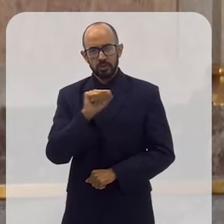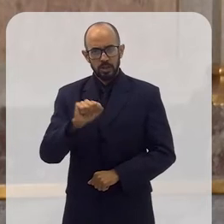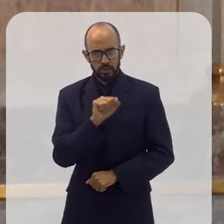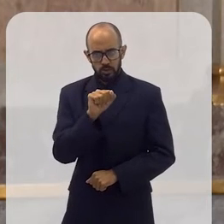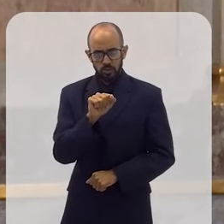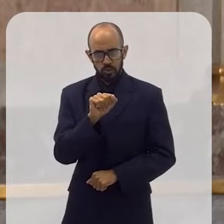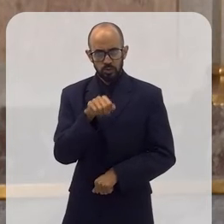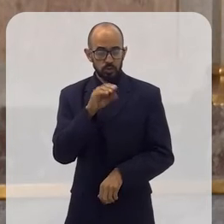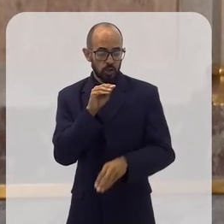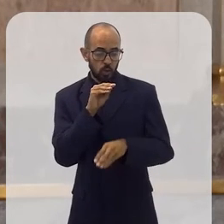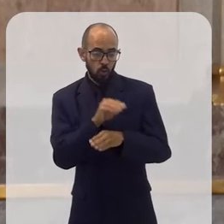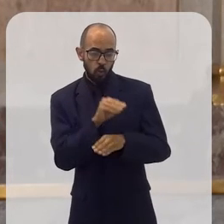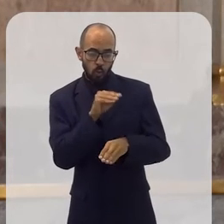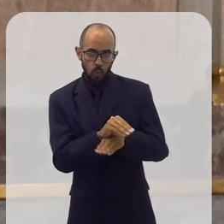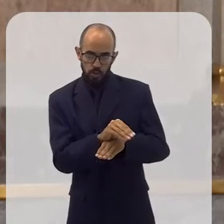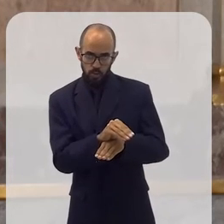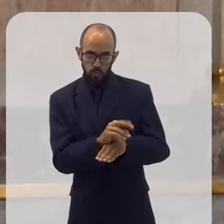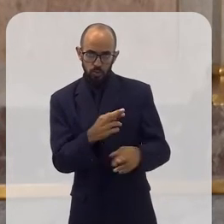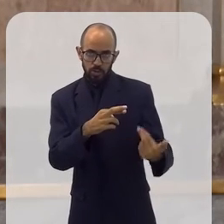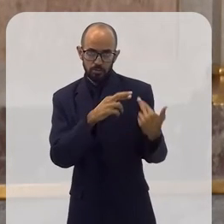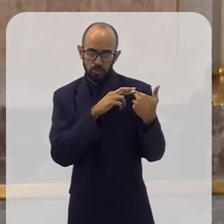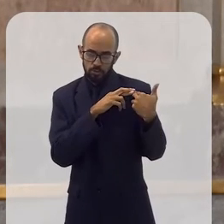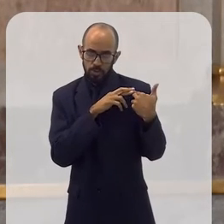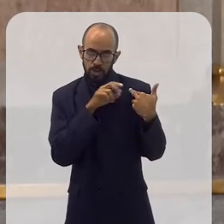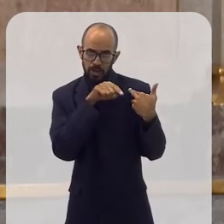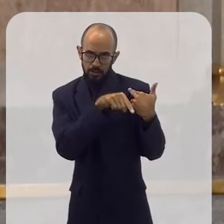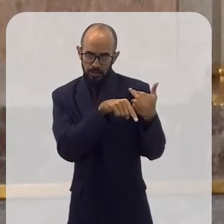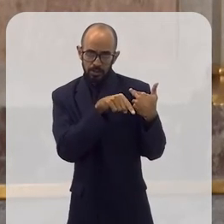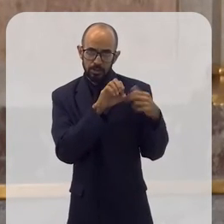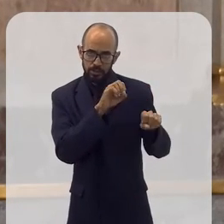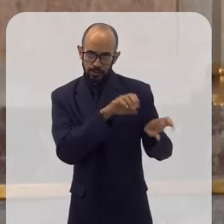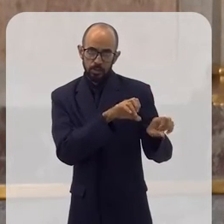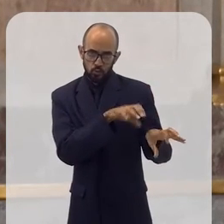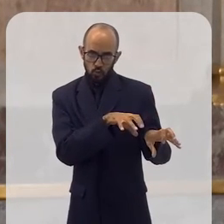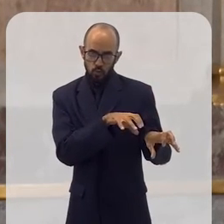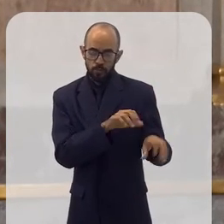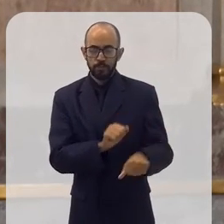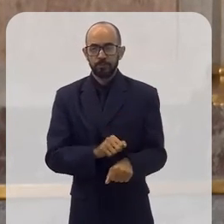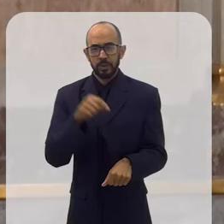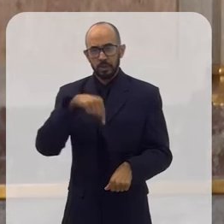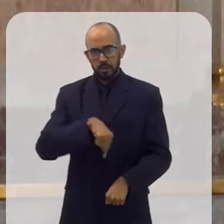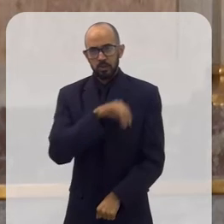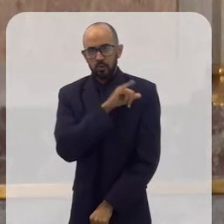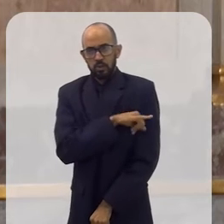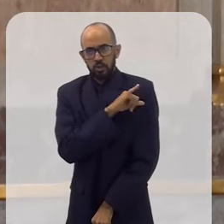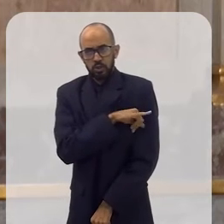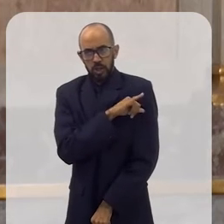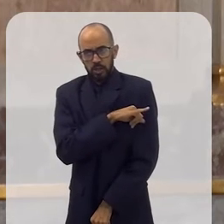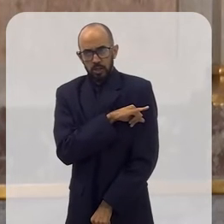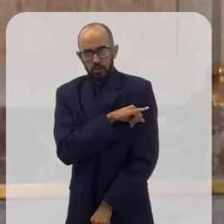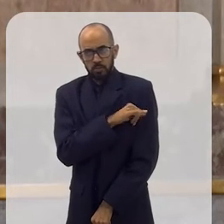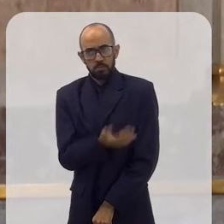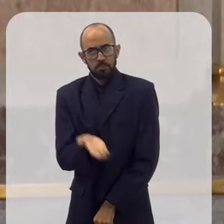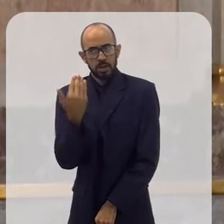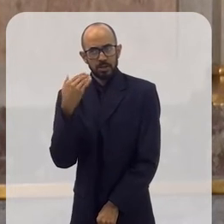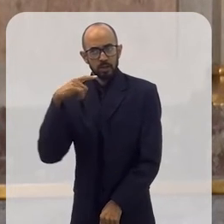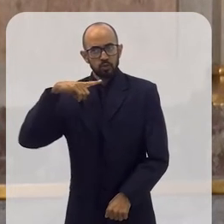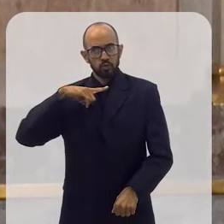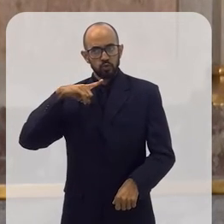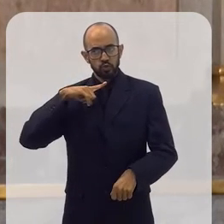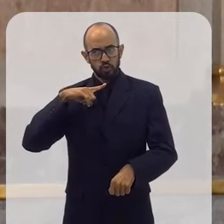tem ofícios que cuidam dessa parte de catecismo. Aqui no Rio de Janeiro